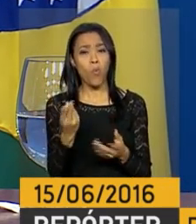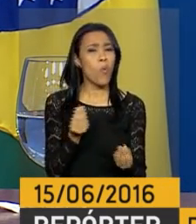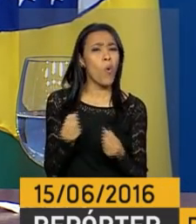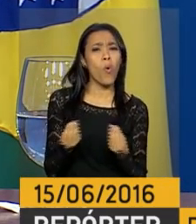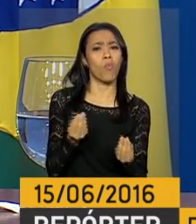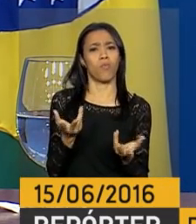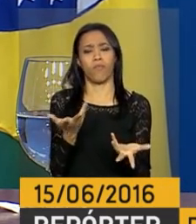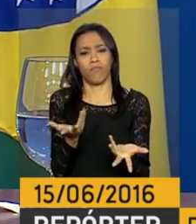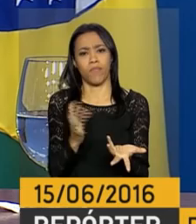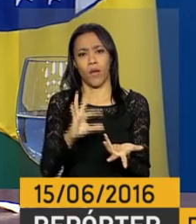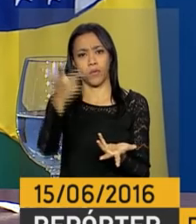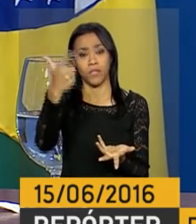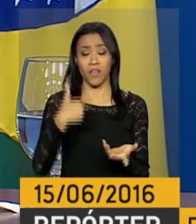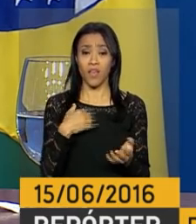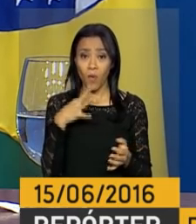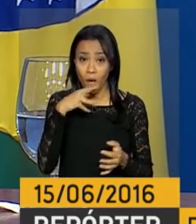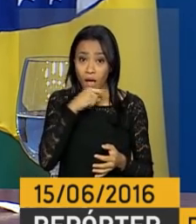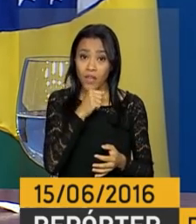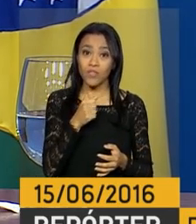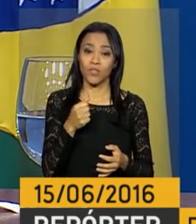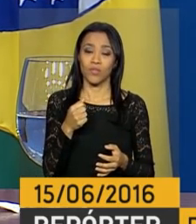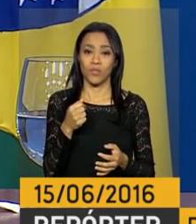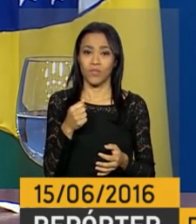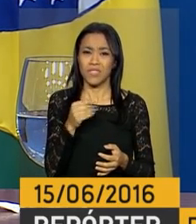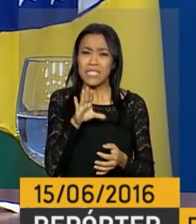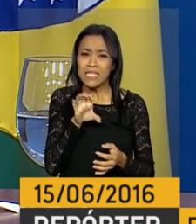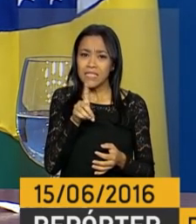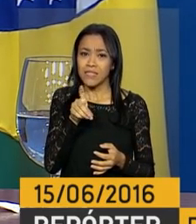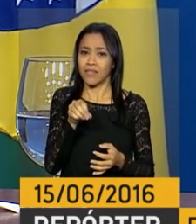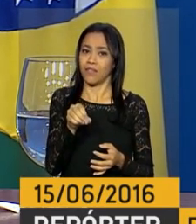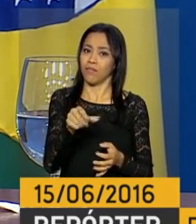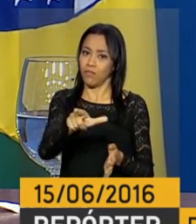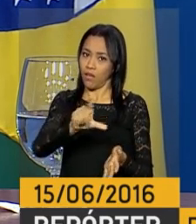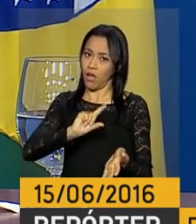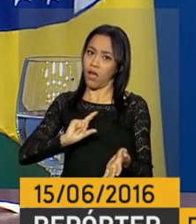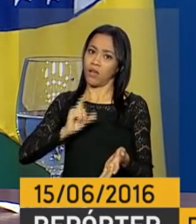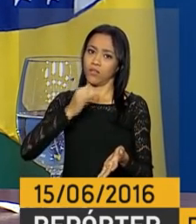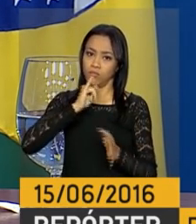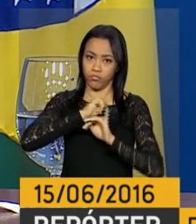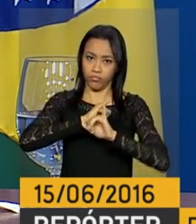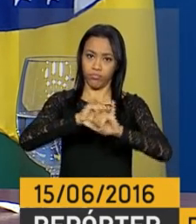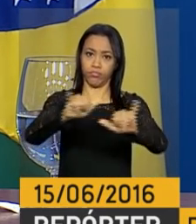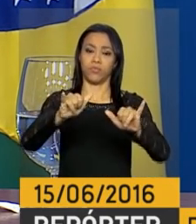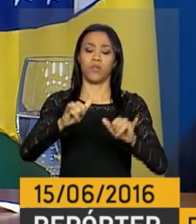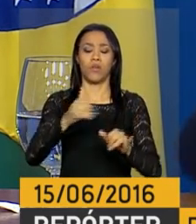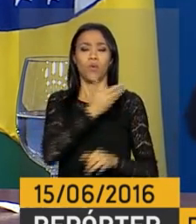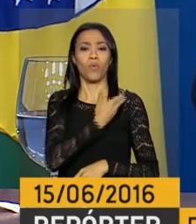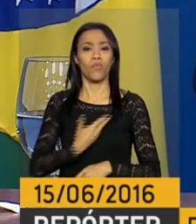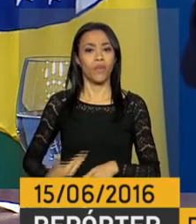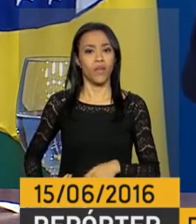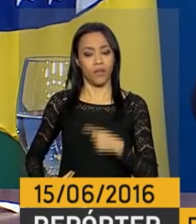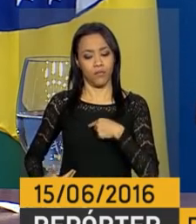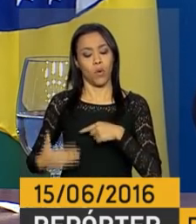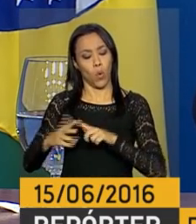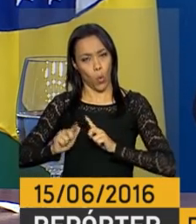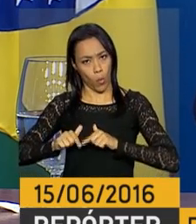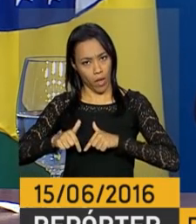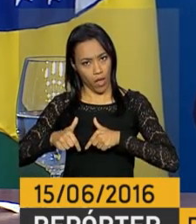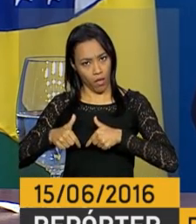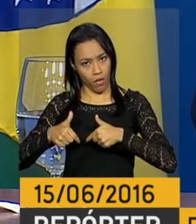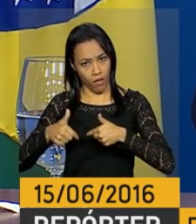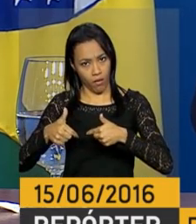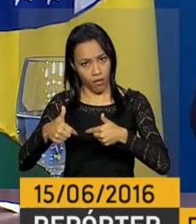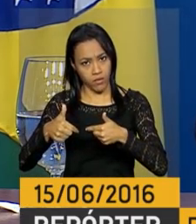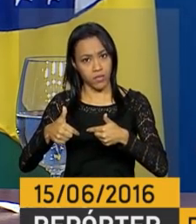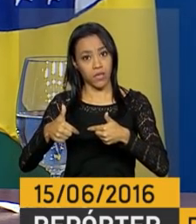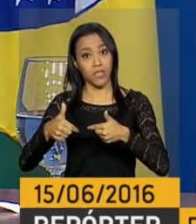resumo, eu acho prematuro, ah, e sempre fui contra, ah, governos que começam antes de mais